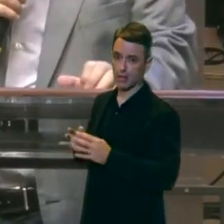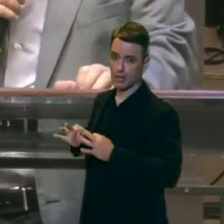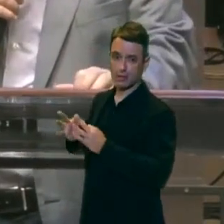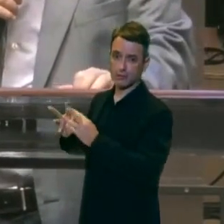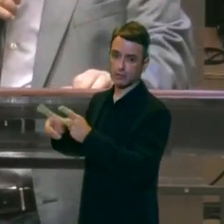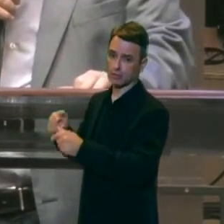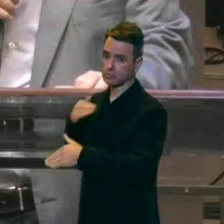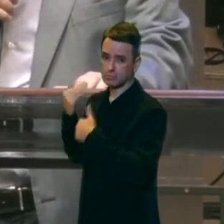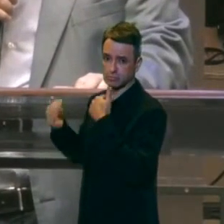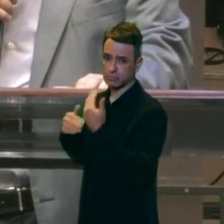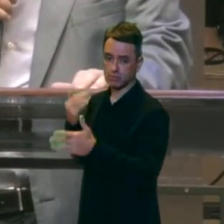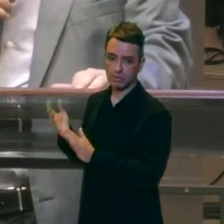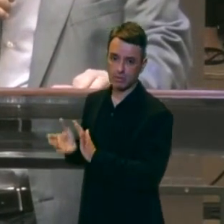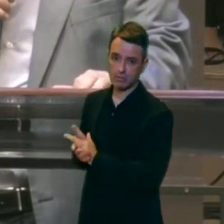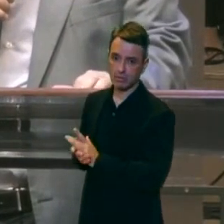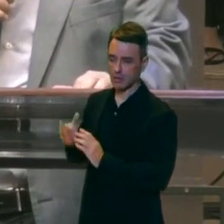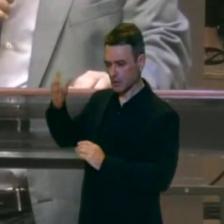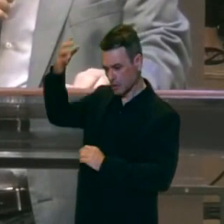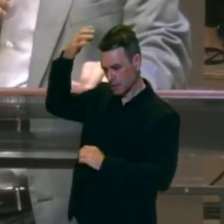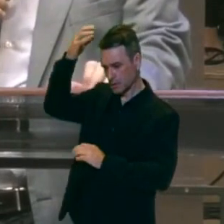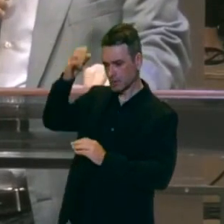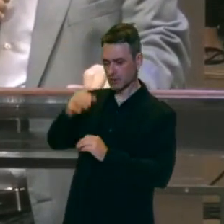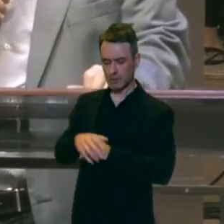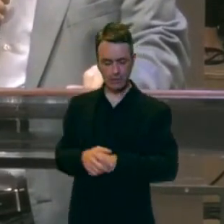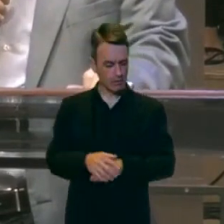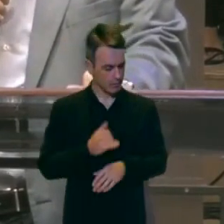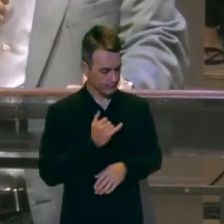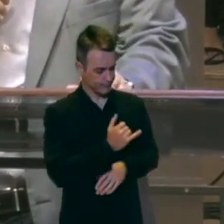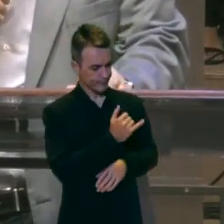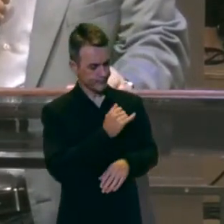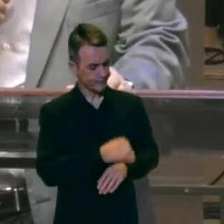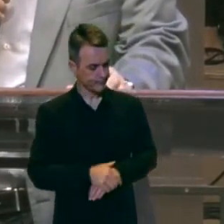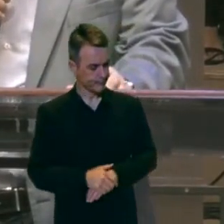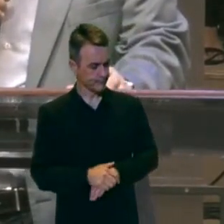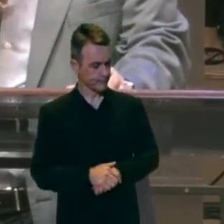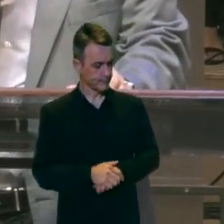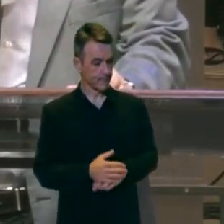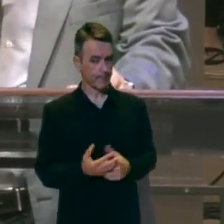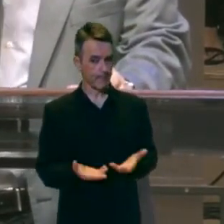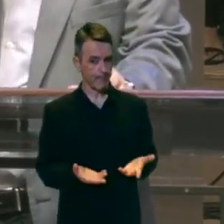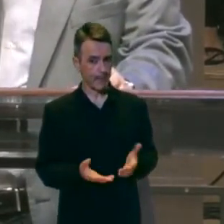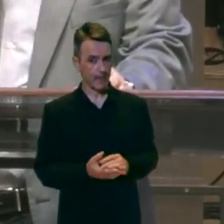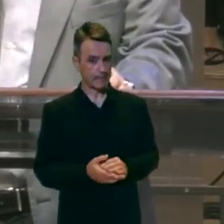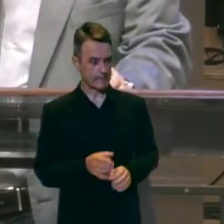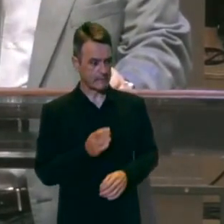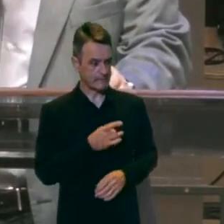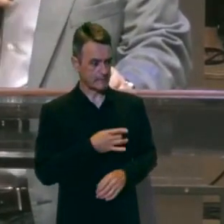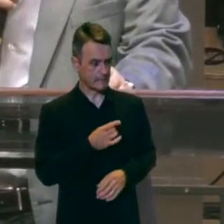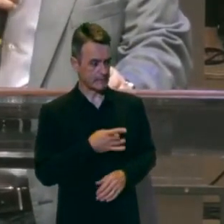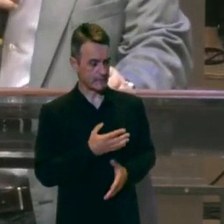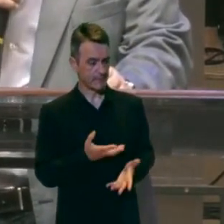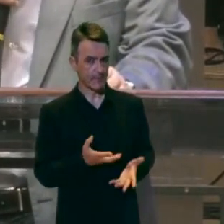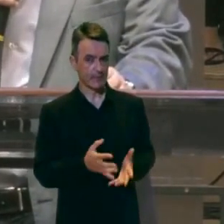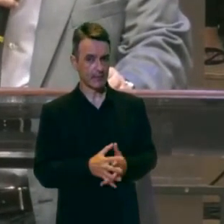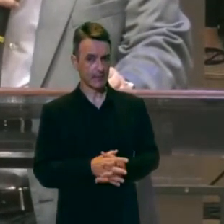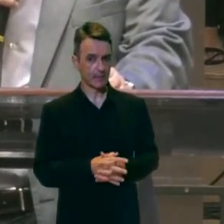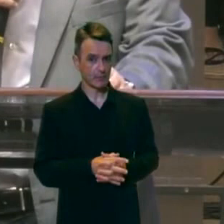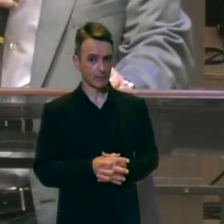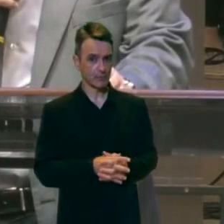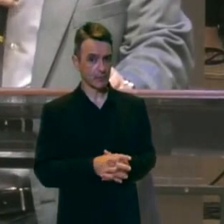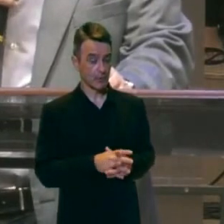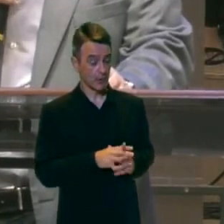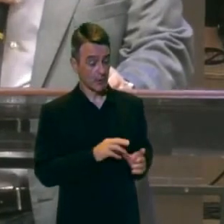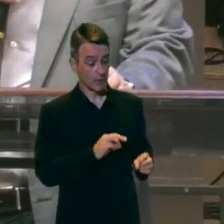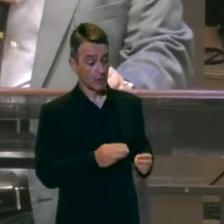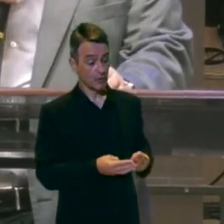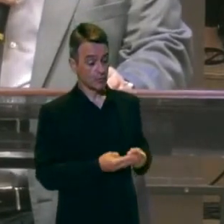mãos deles. E o rei Zedequias disse a Jeremias: tenho medo dos judeus